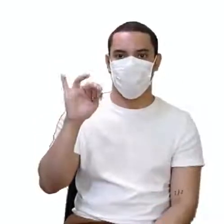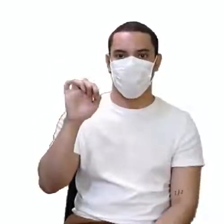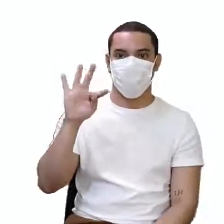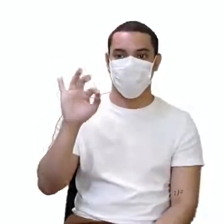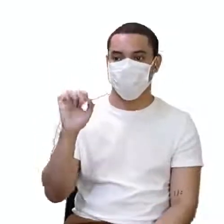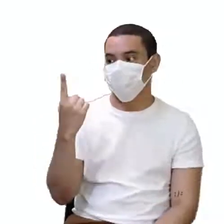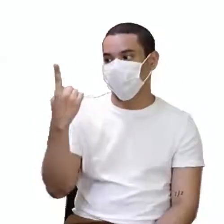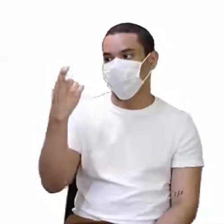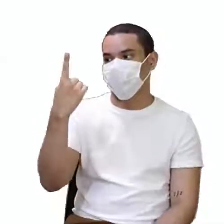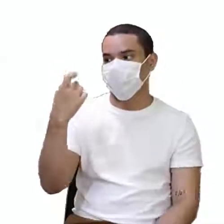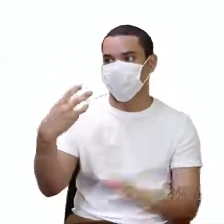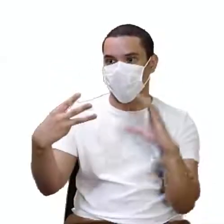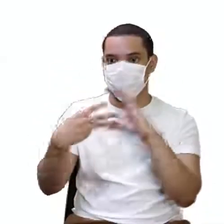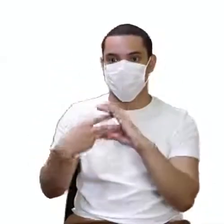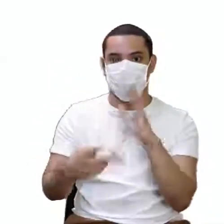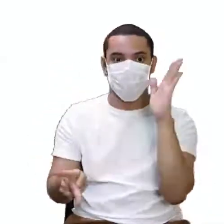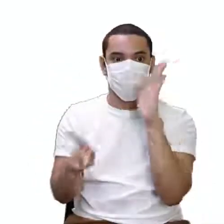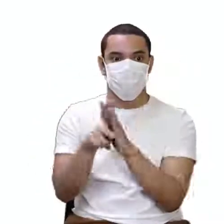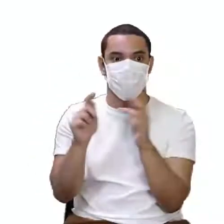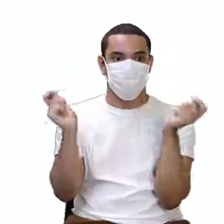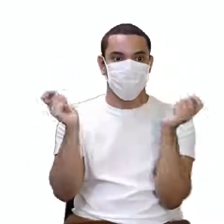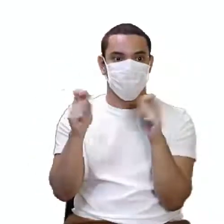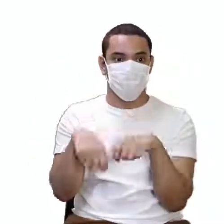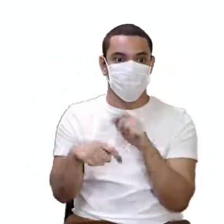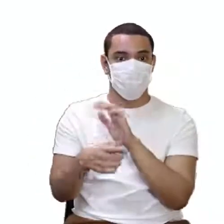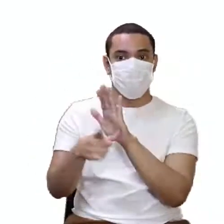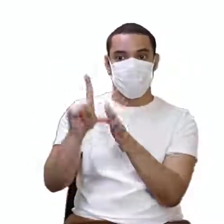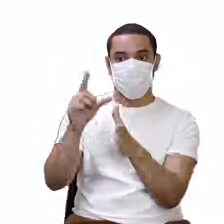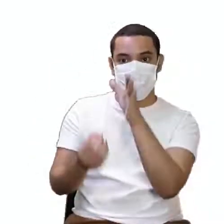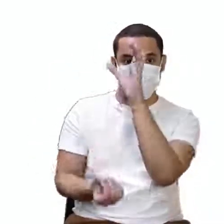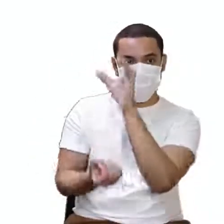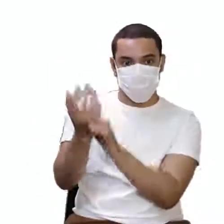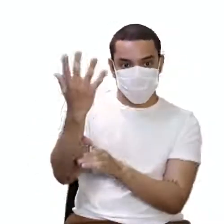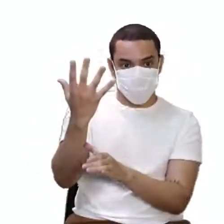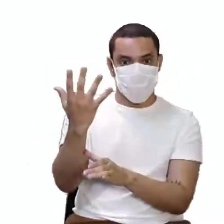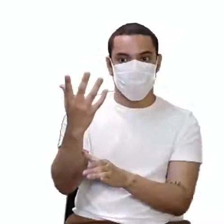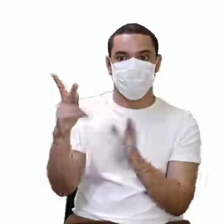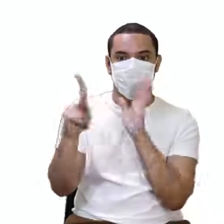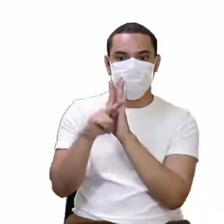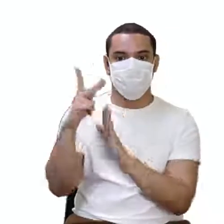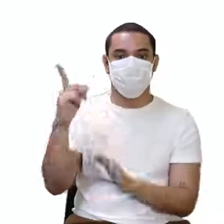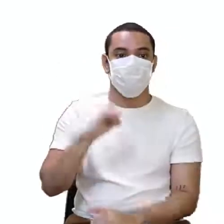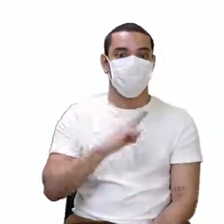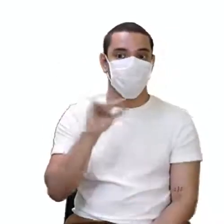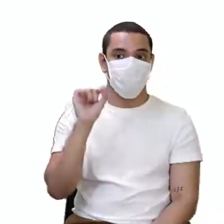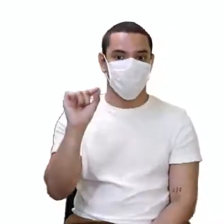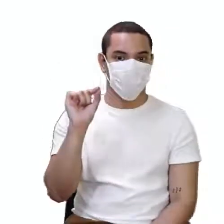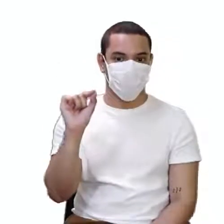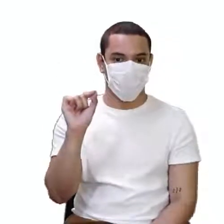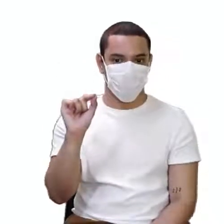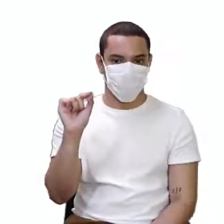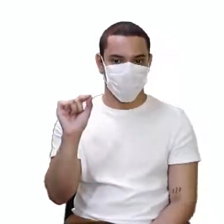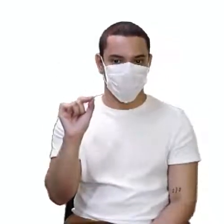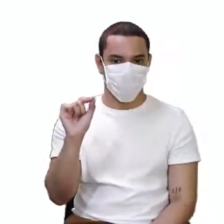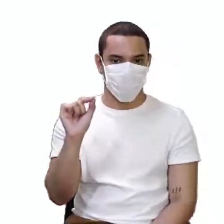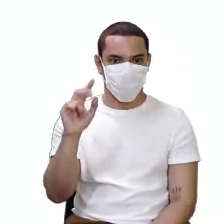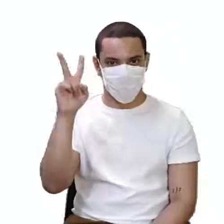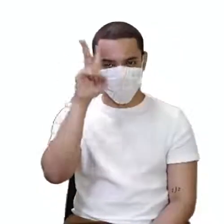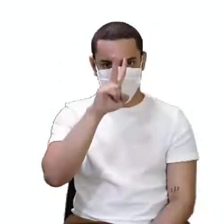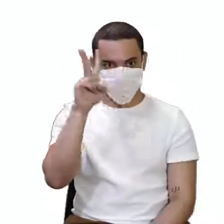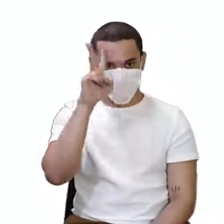e heterotrófica. Antes dessa formação dessa célula procariótica, a gente tinha quem, prof?